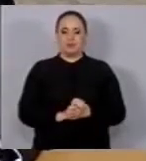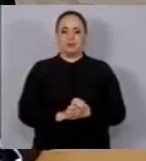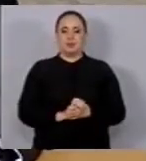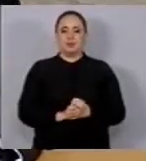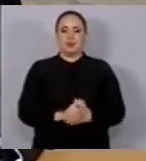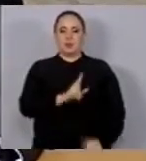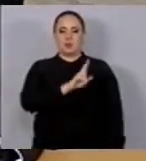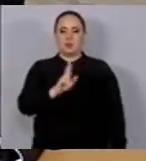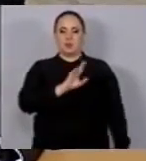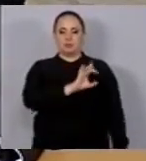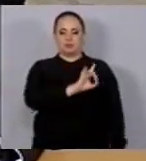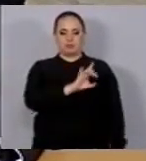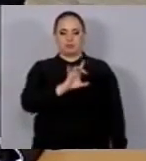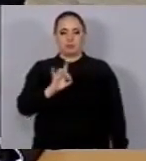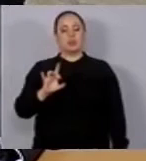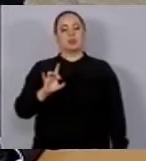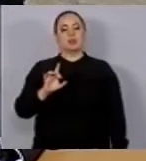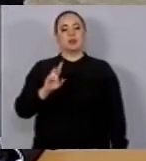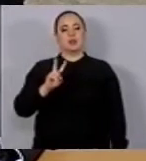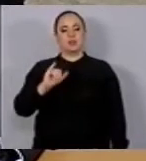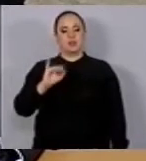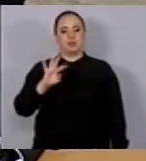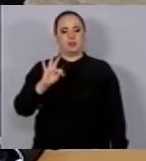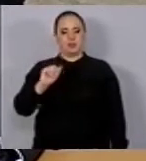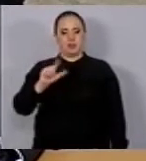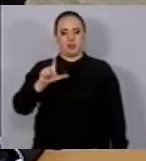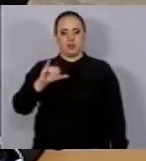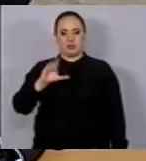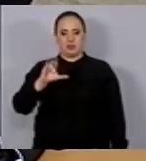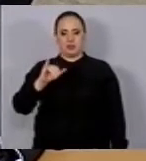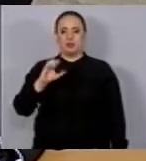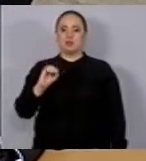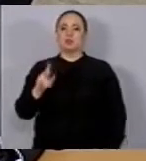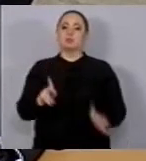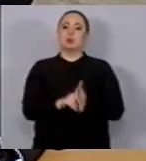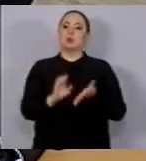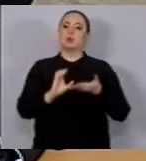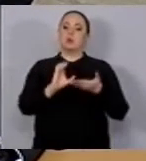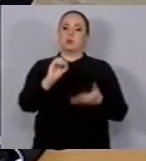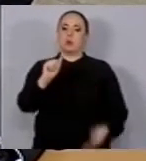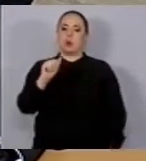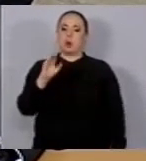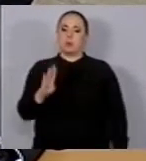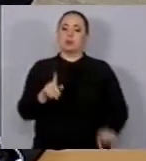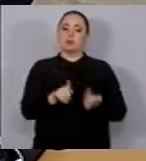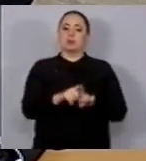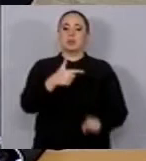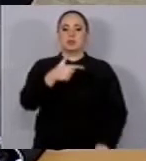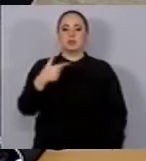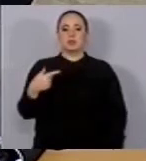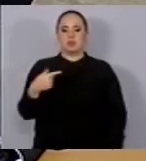membros honorários vitalícios do Conselho Federal da OAB, dos 27 presidentes